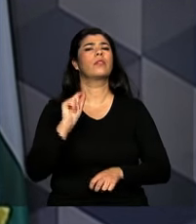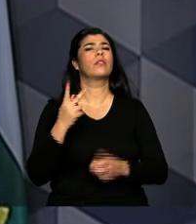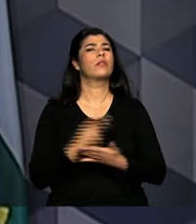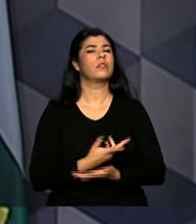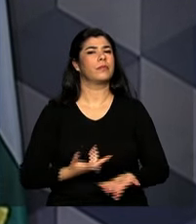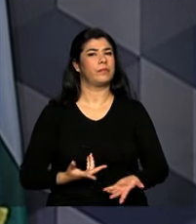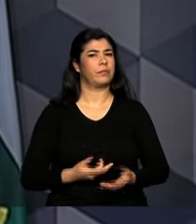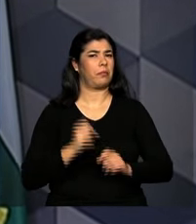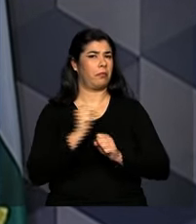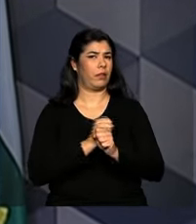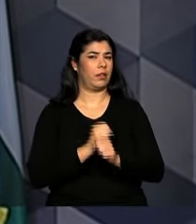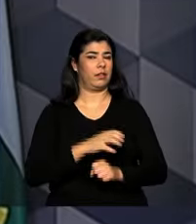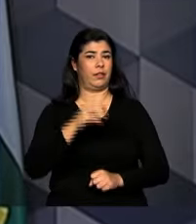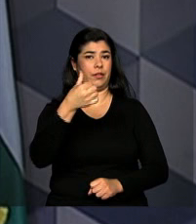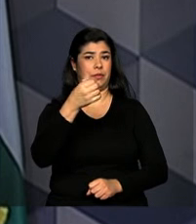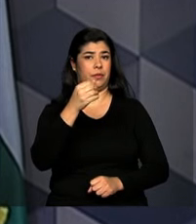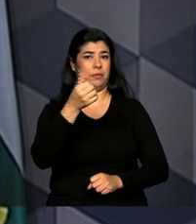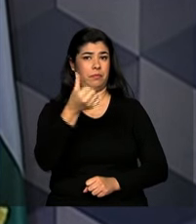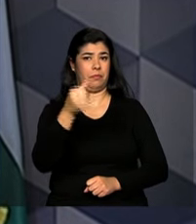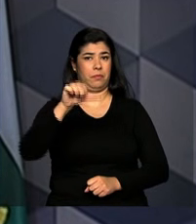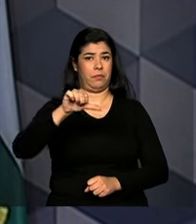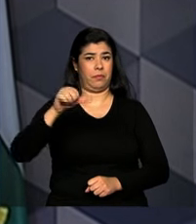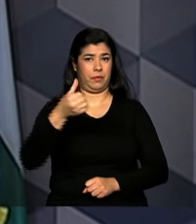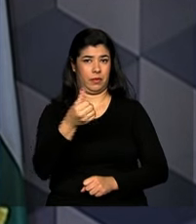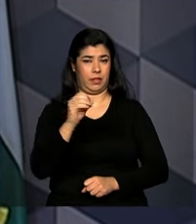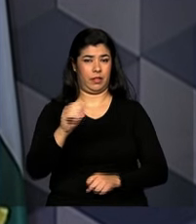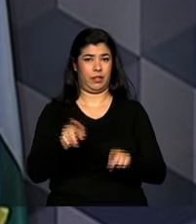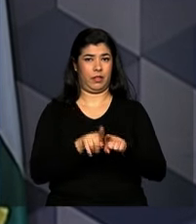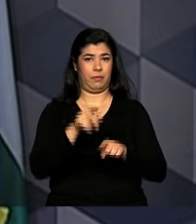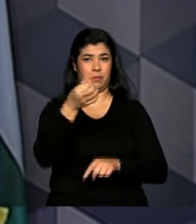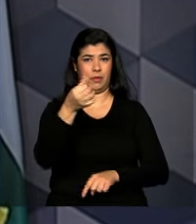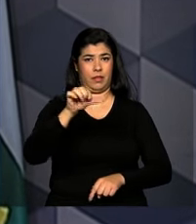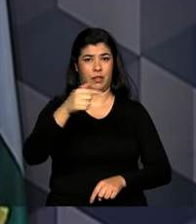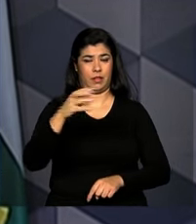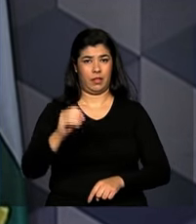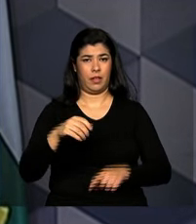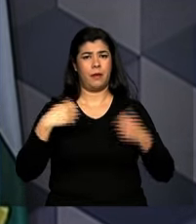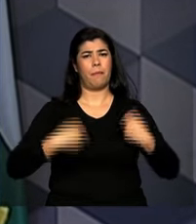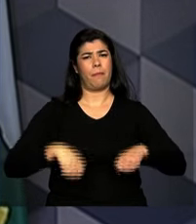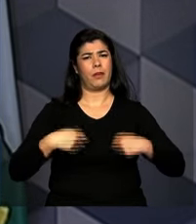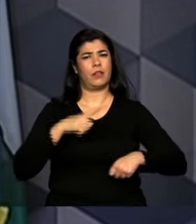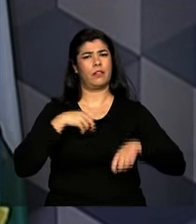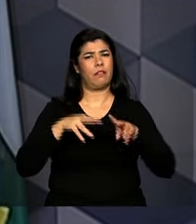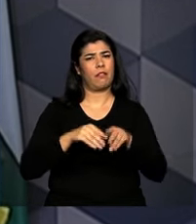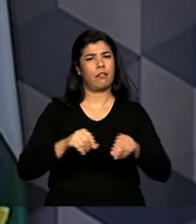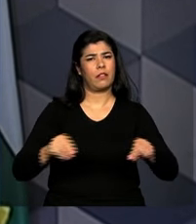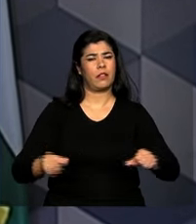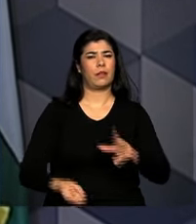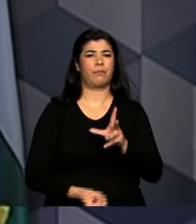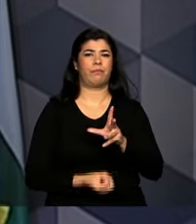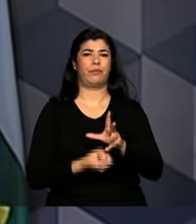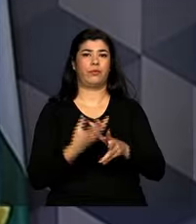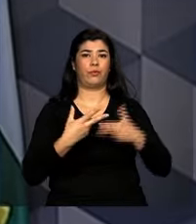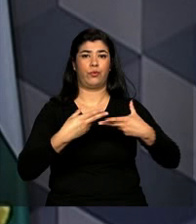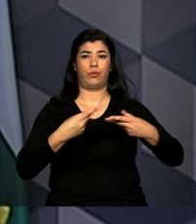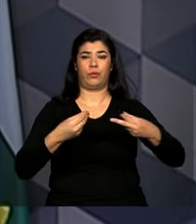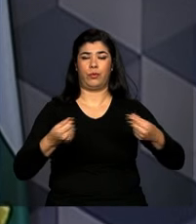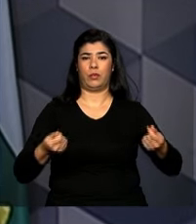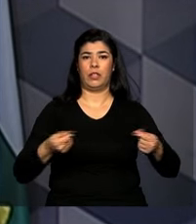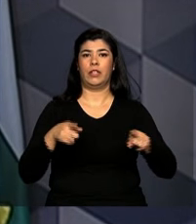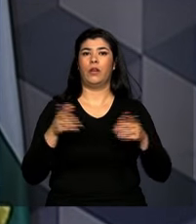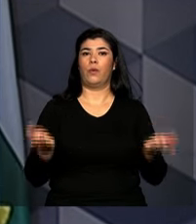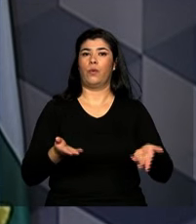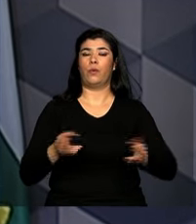anos 60 e 70 dependia de terra e trabalho para gerar riqueza. Hoje é uma agricultura que depende cada